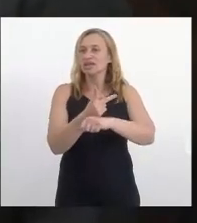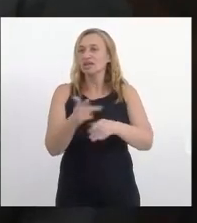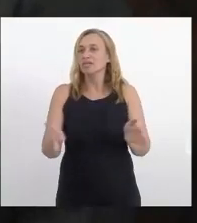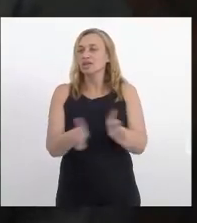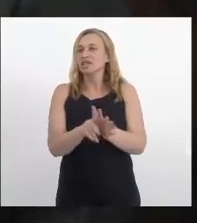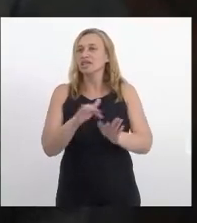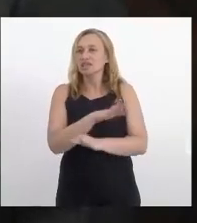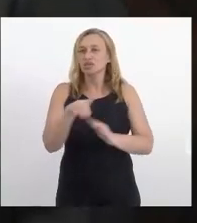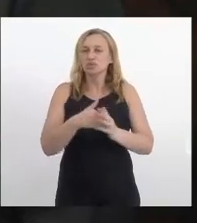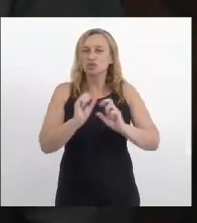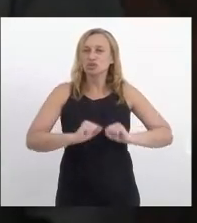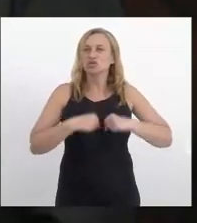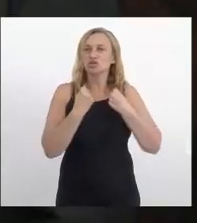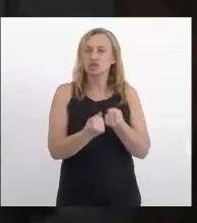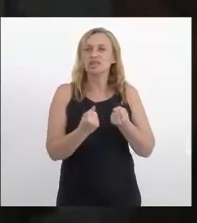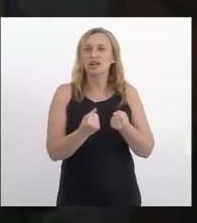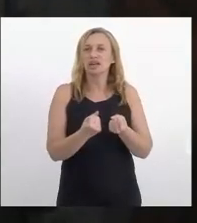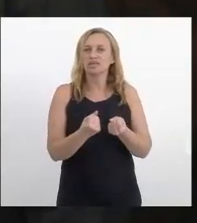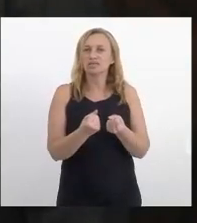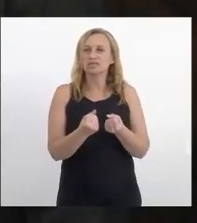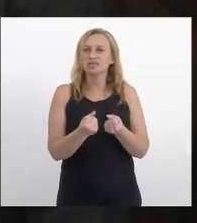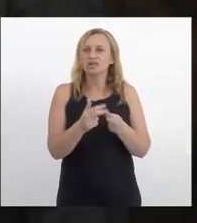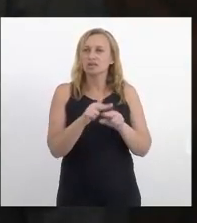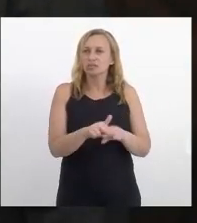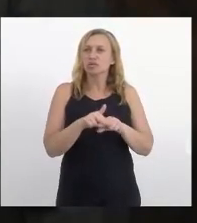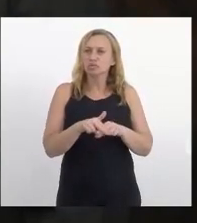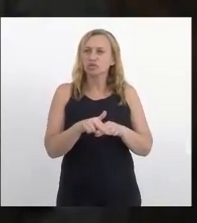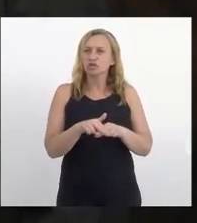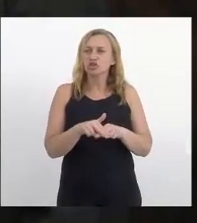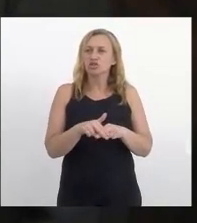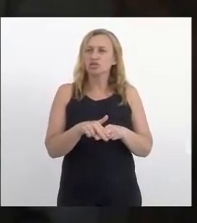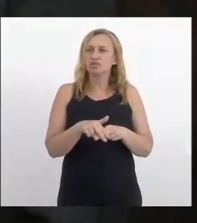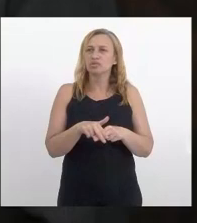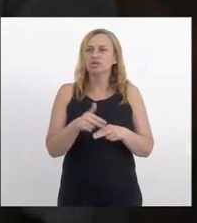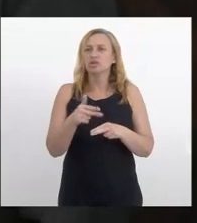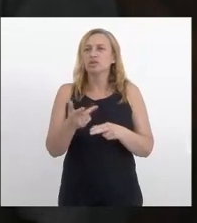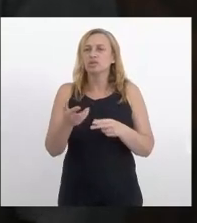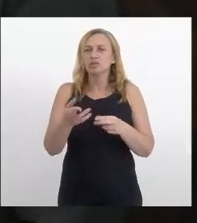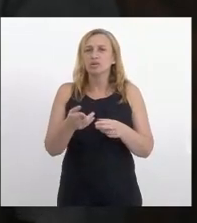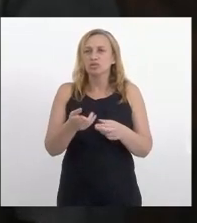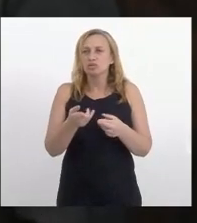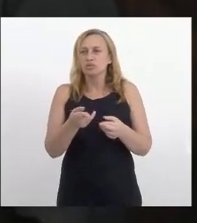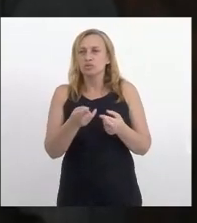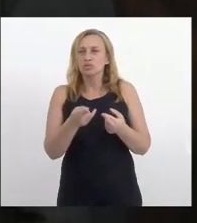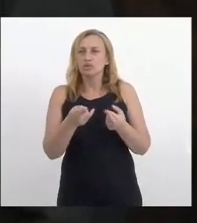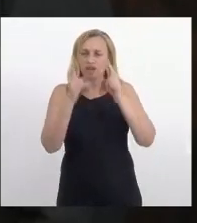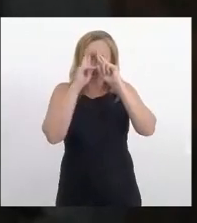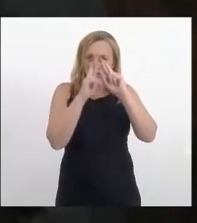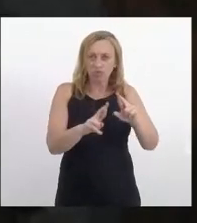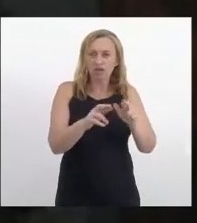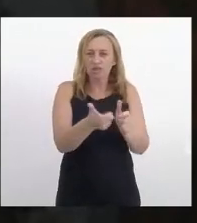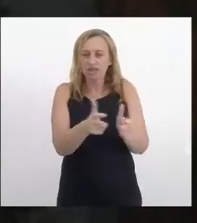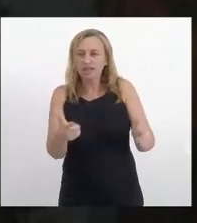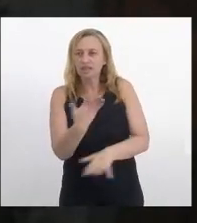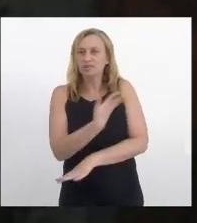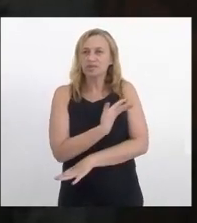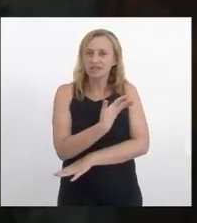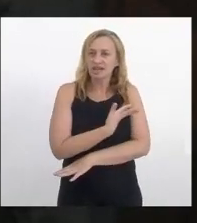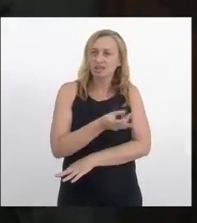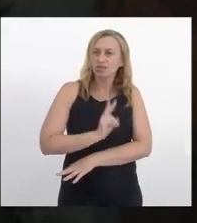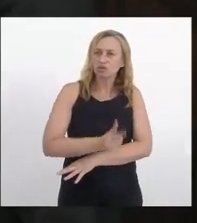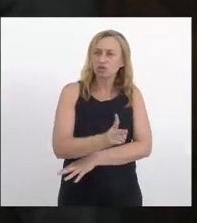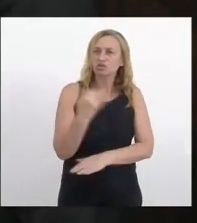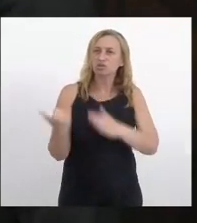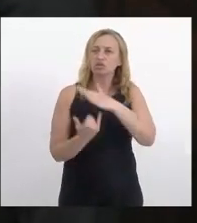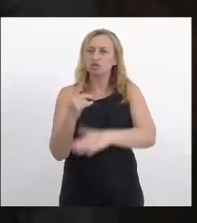se dedicaram pela causa da tolerância, do respeito, da grande amizade que ficou no